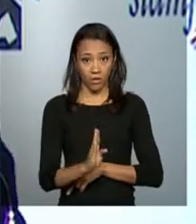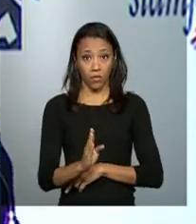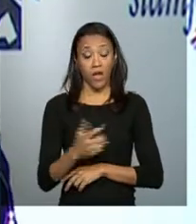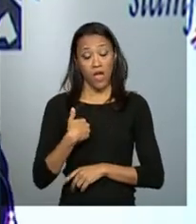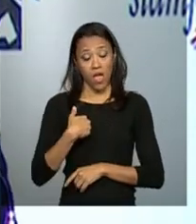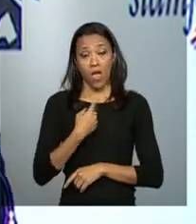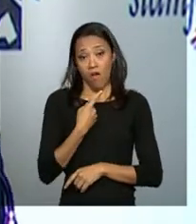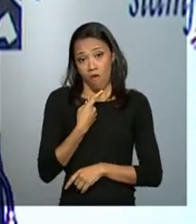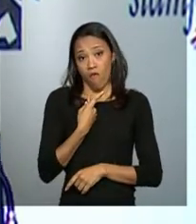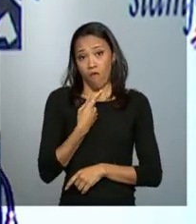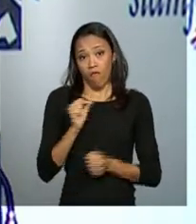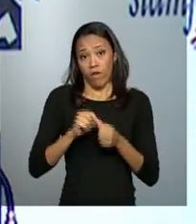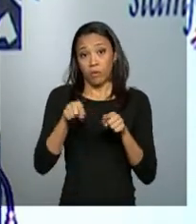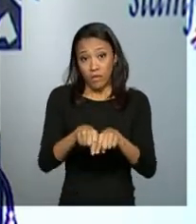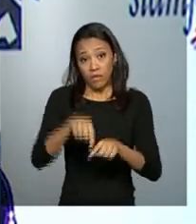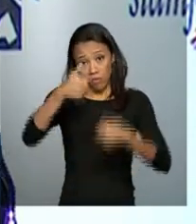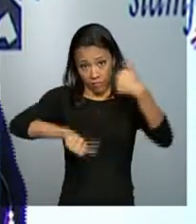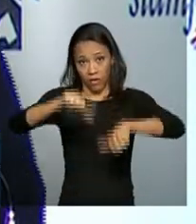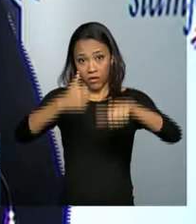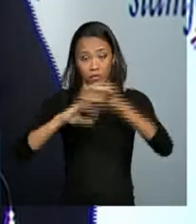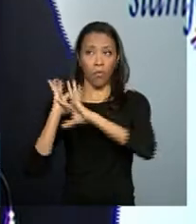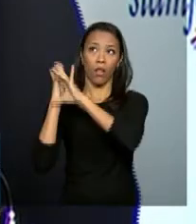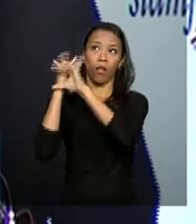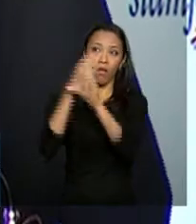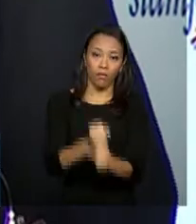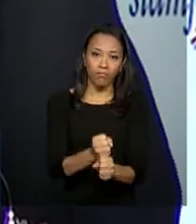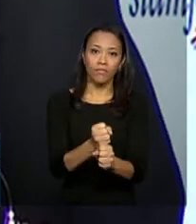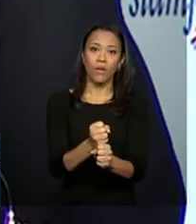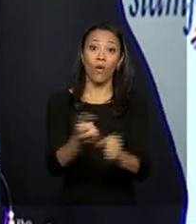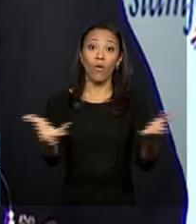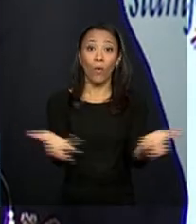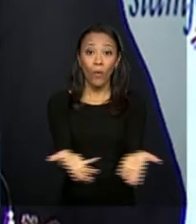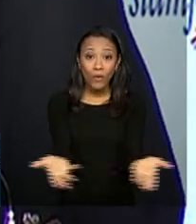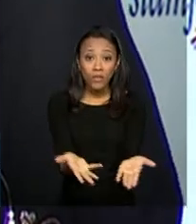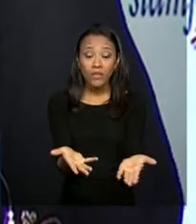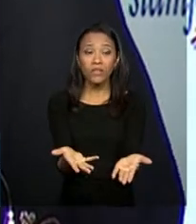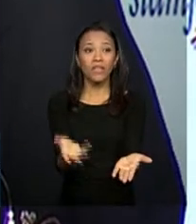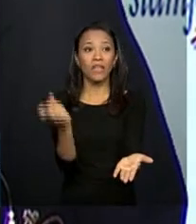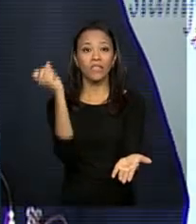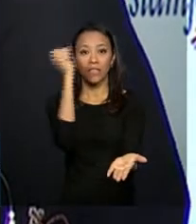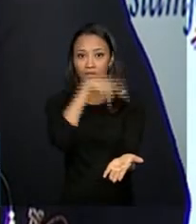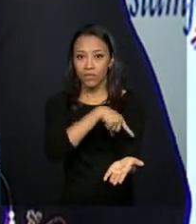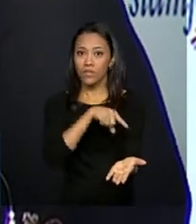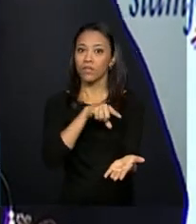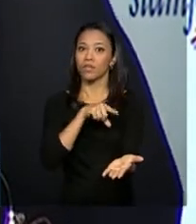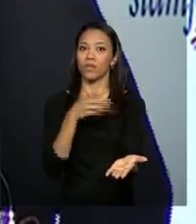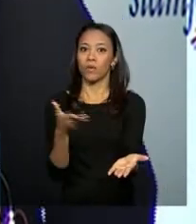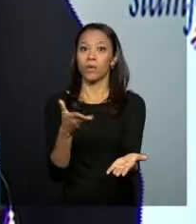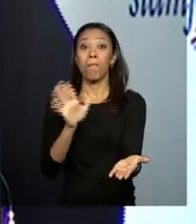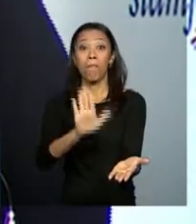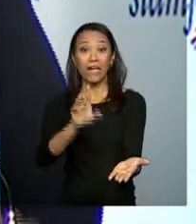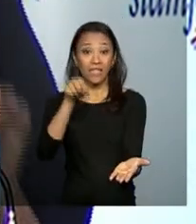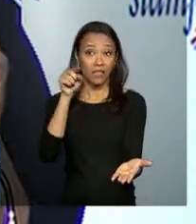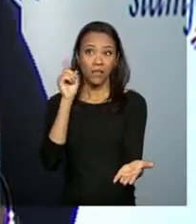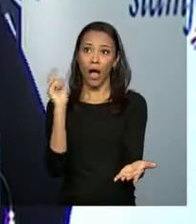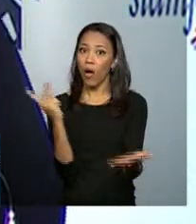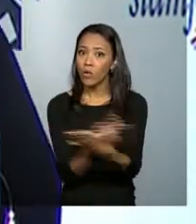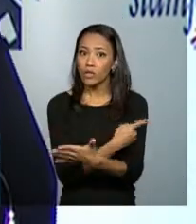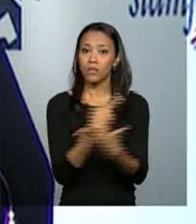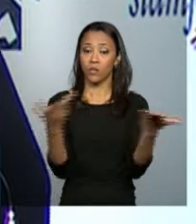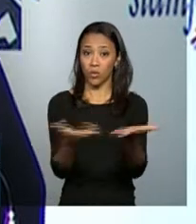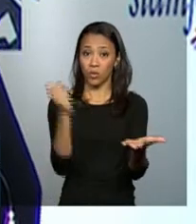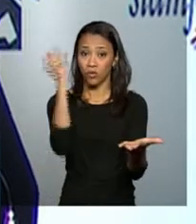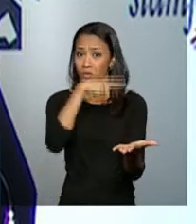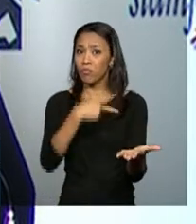balanço porque a conjuntura atual é muito mais difícil, mas ela não pode ofuscar os